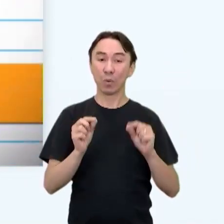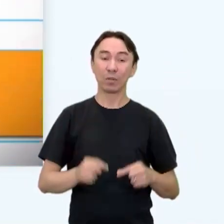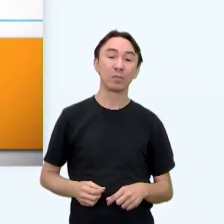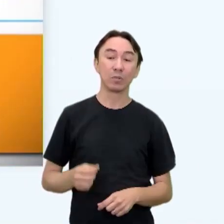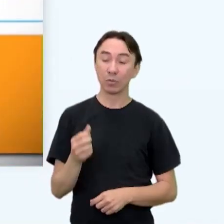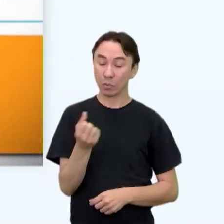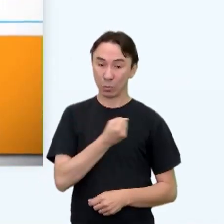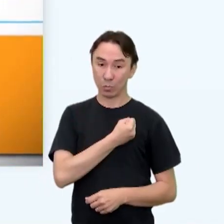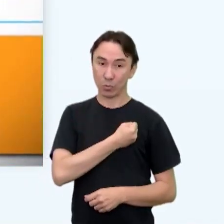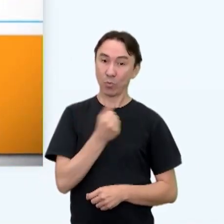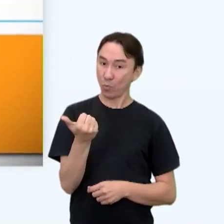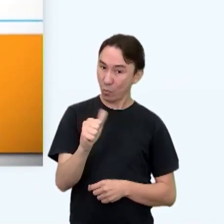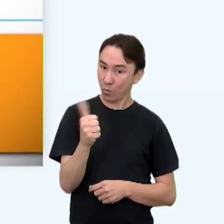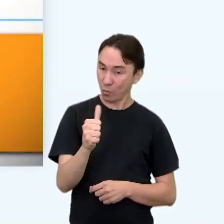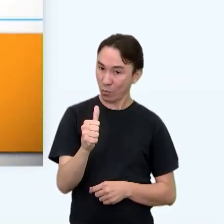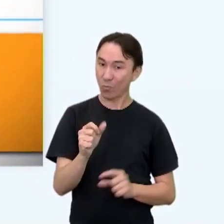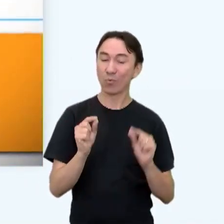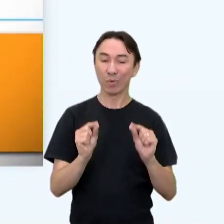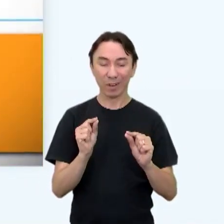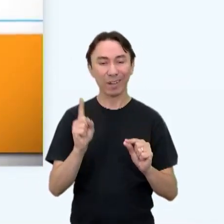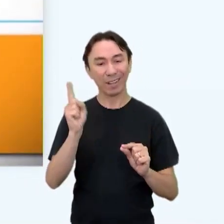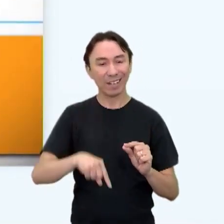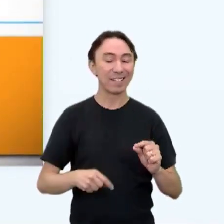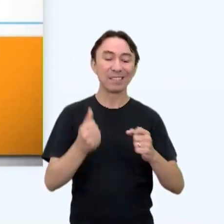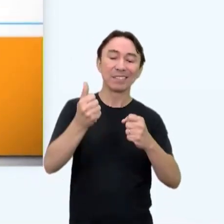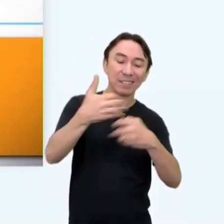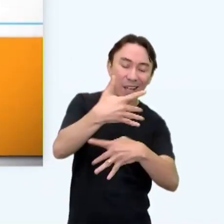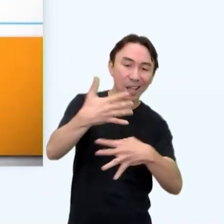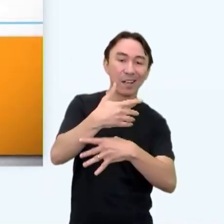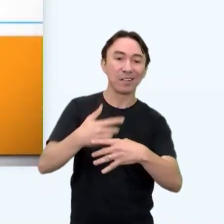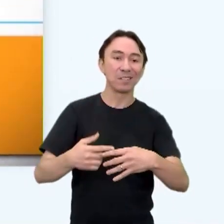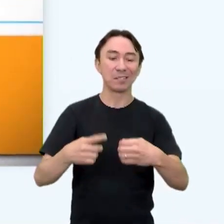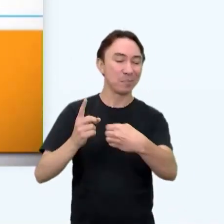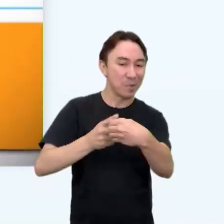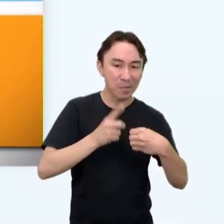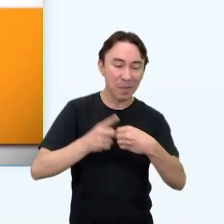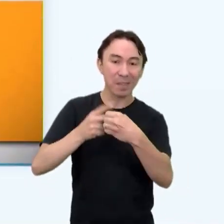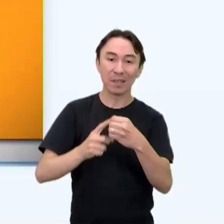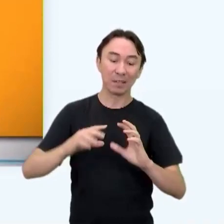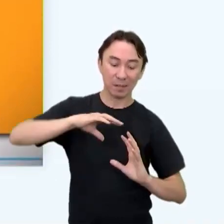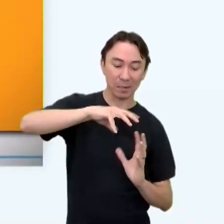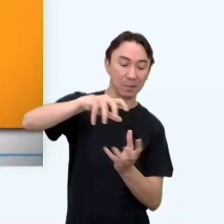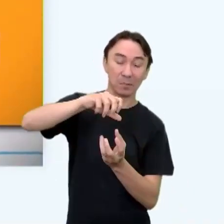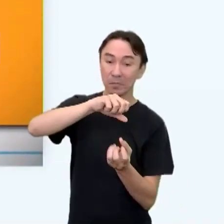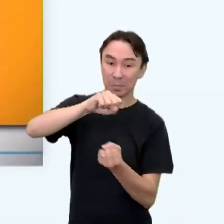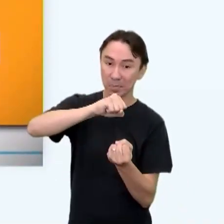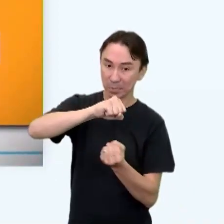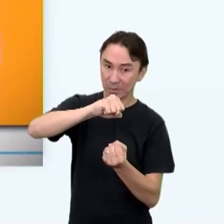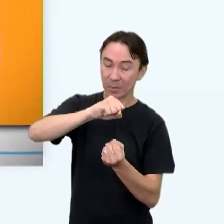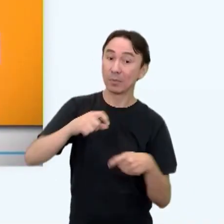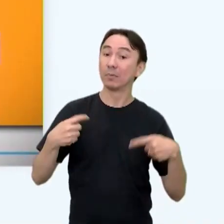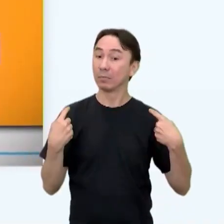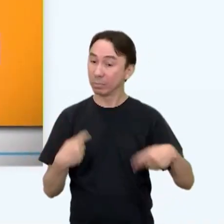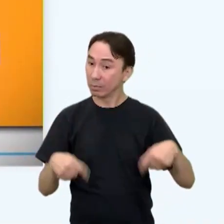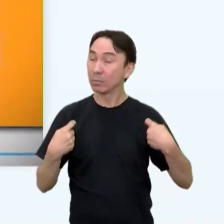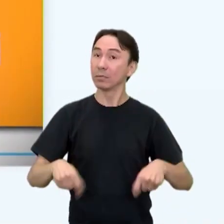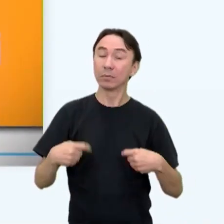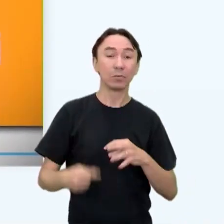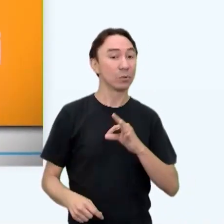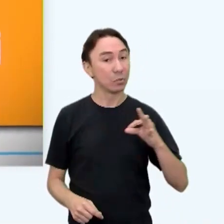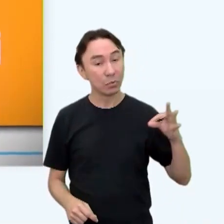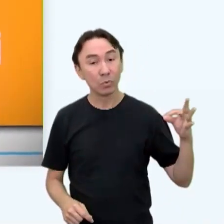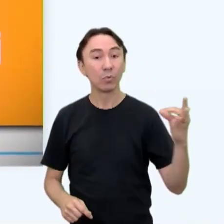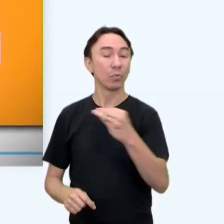11, Cidades e Comunidades Sustentáveis. Para atingir esse objetivo, é preciso tornar as cidades e os assentamentos humanos